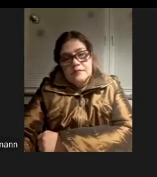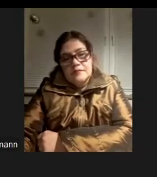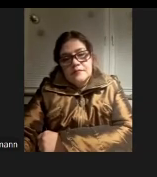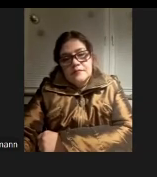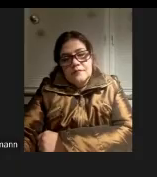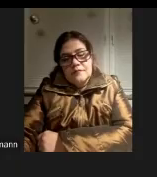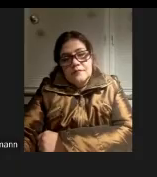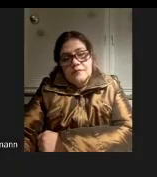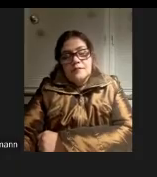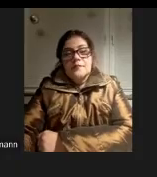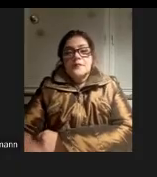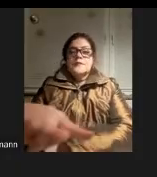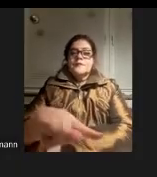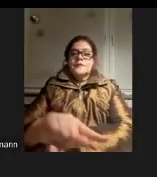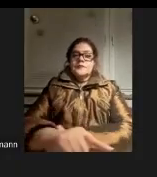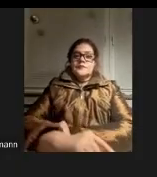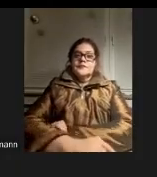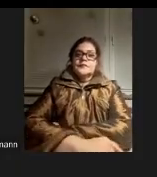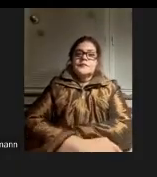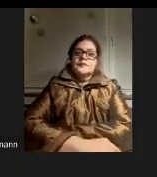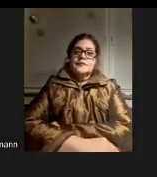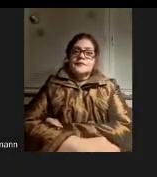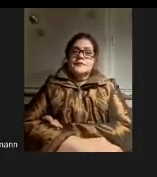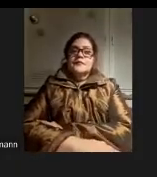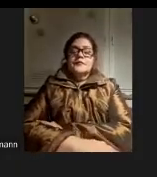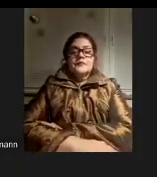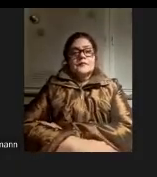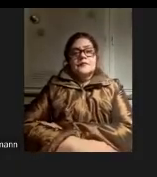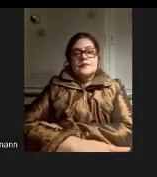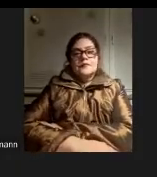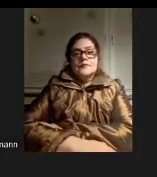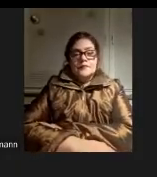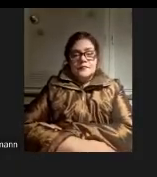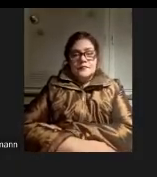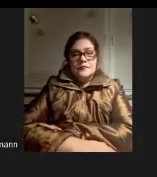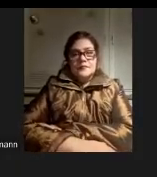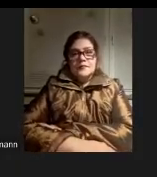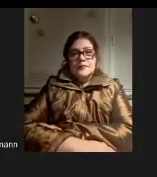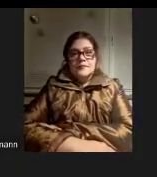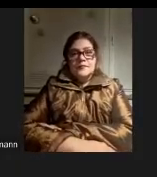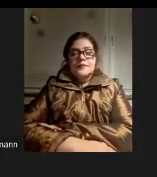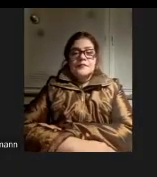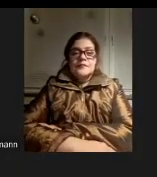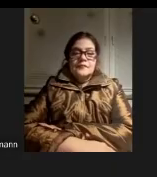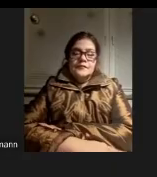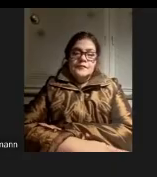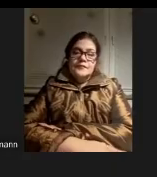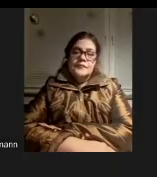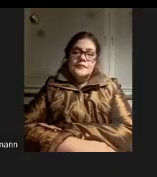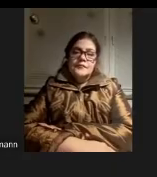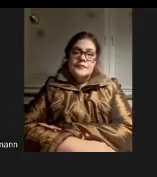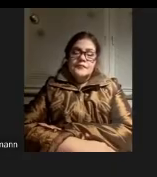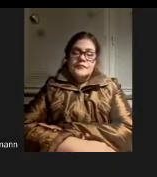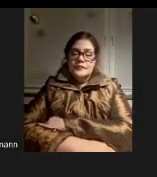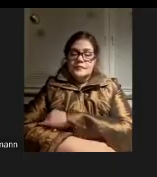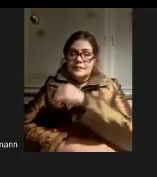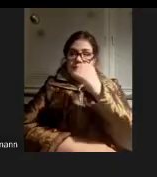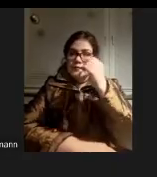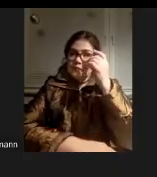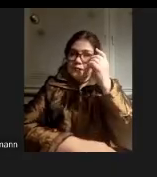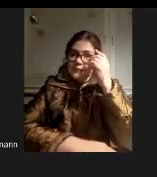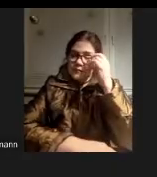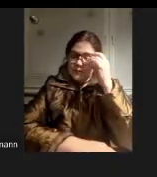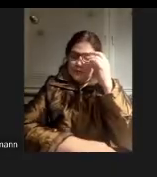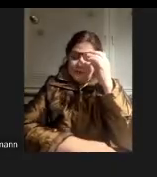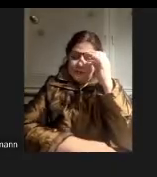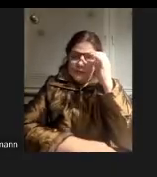Gente, eu vou dando só uma falada aqui por enquanto, tá? Pra gente, eu quero não atrasar muito, a gente